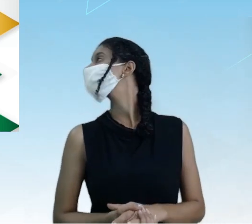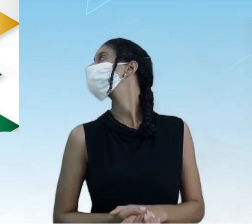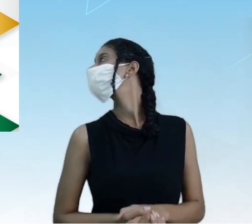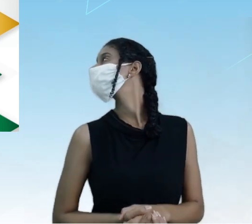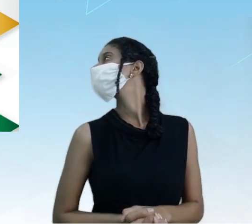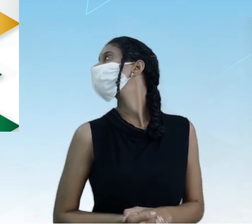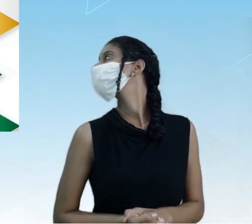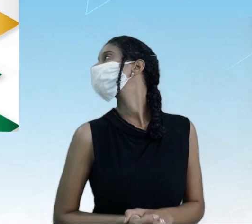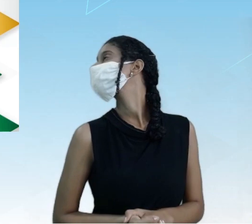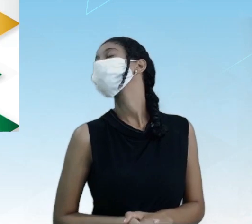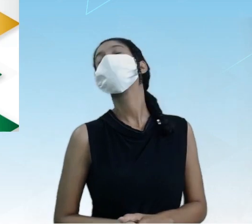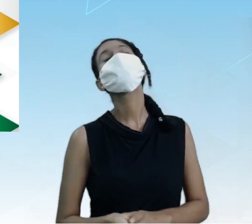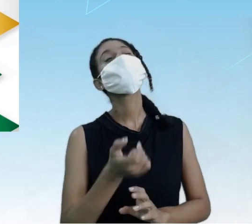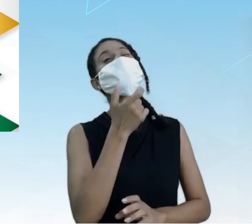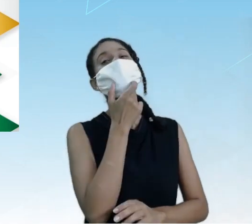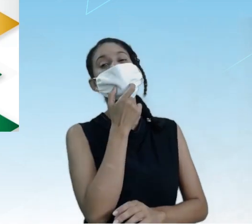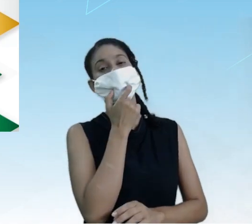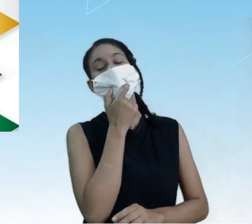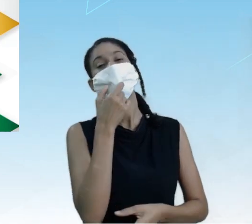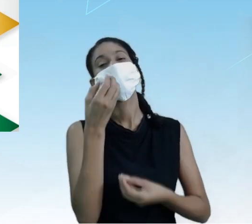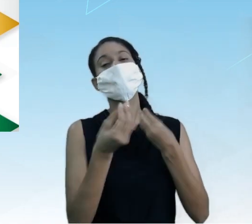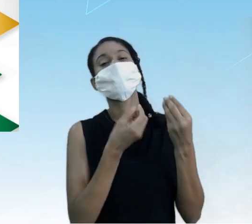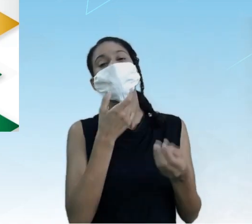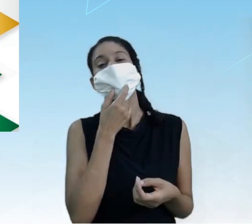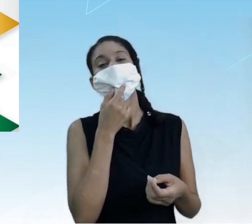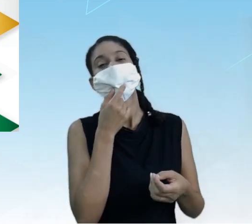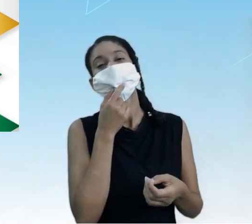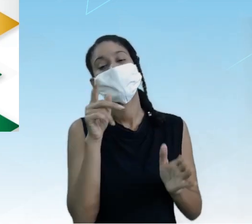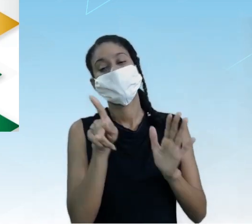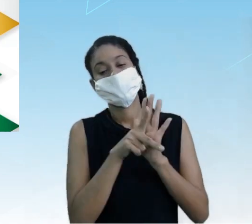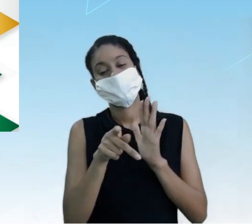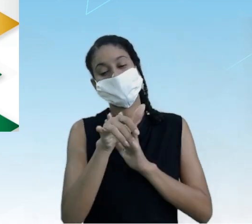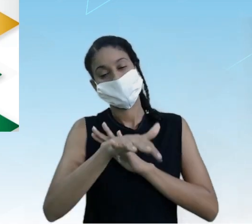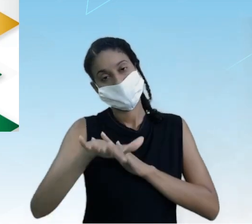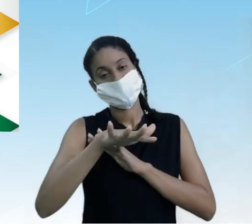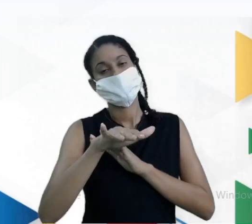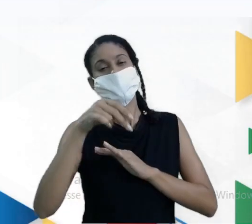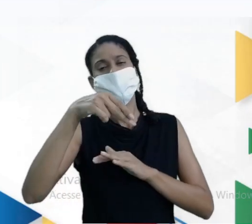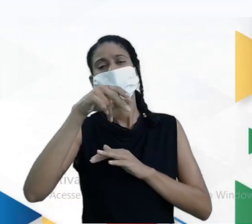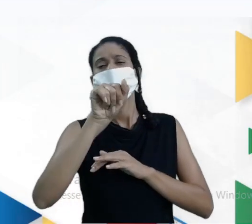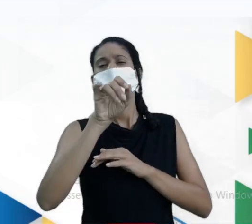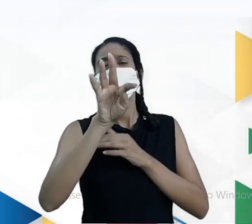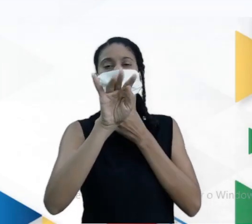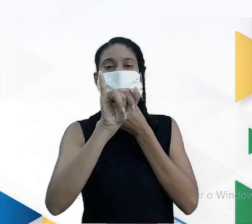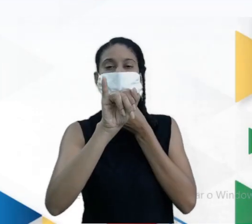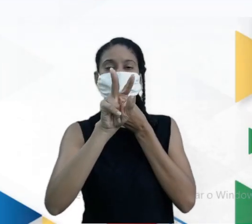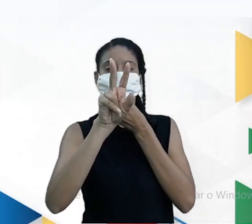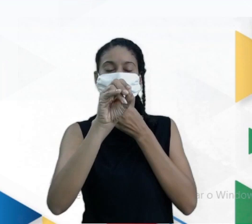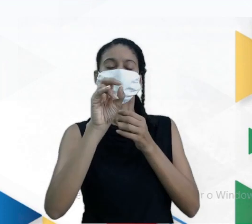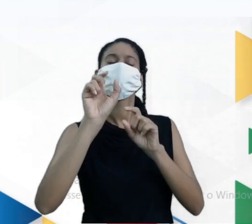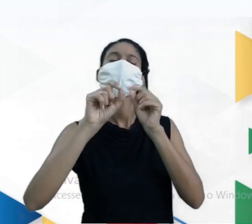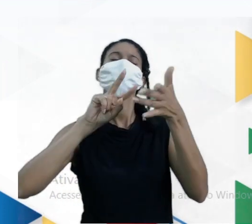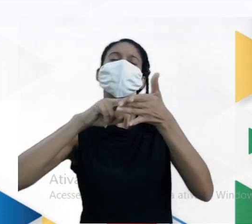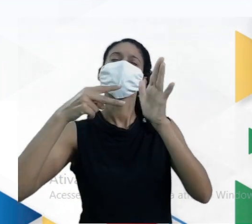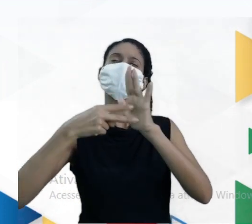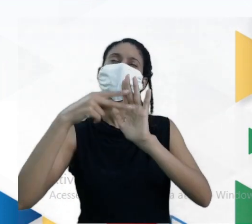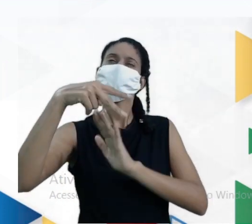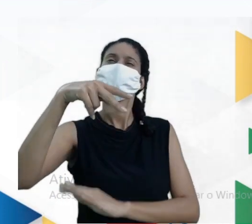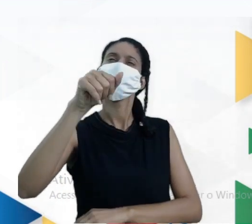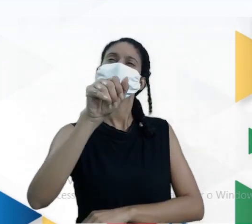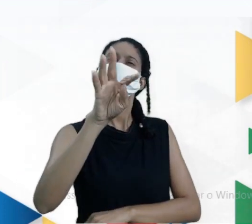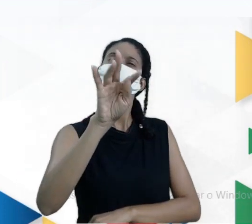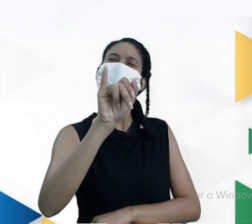language. O inglês como um inglês nativo, né? O que seria essa língua nativa, né?